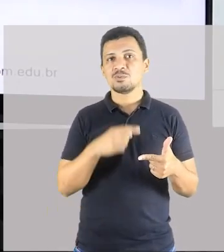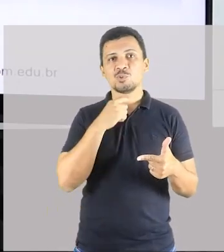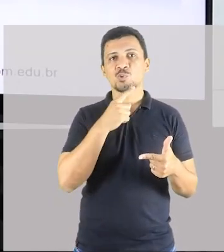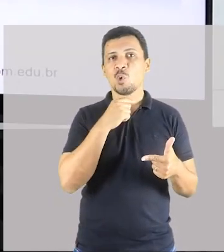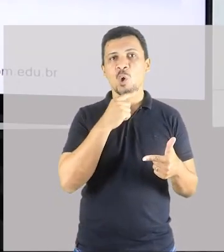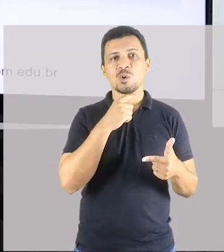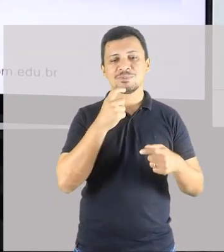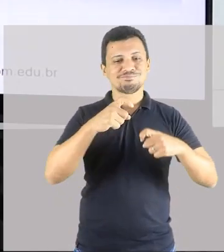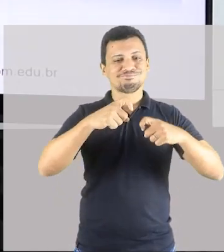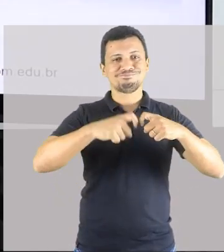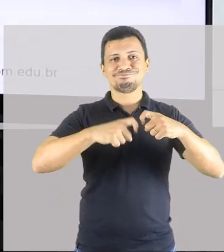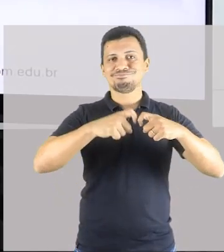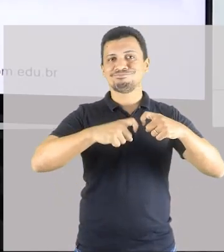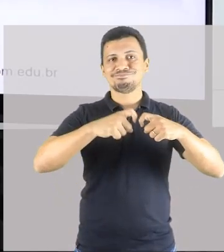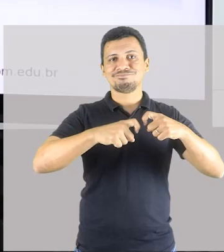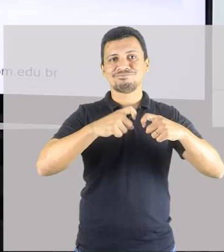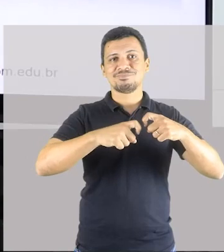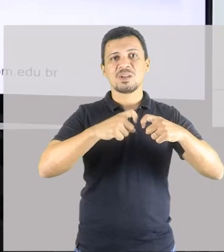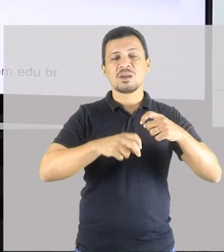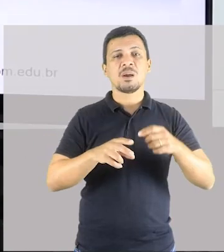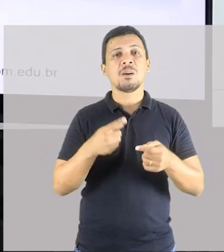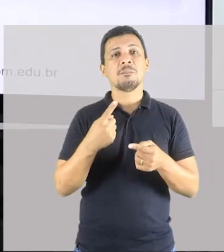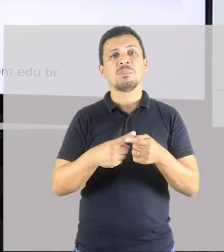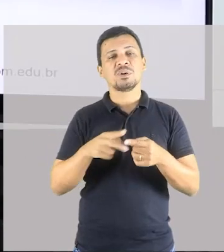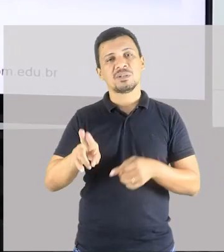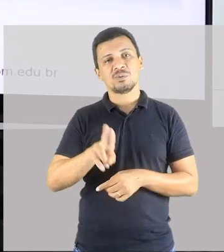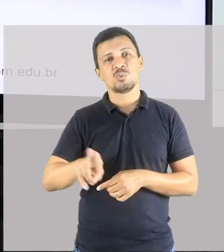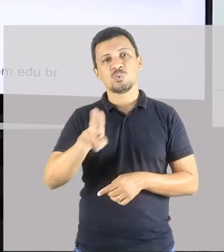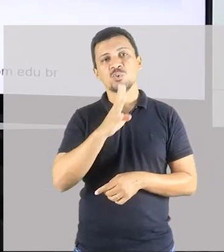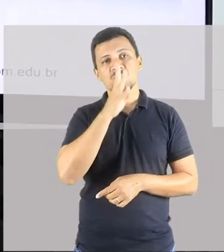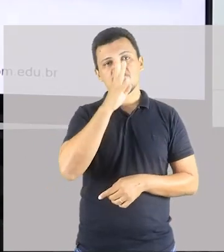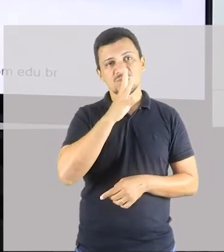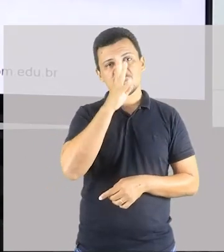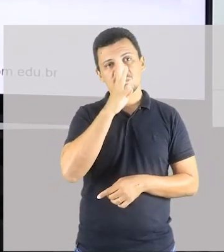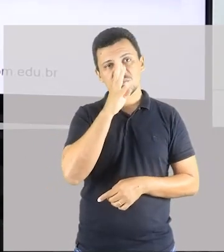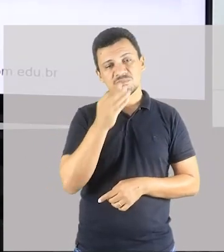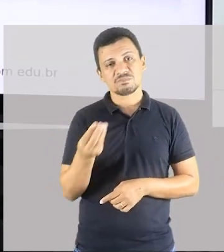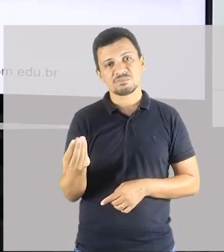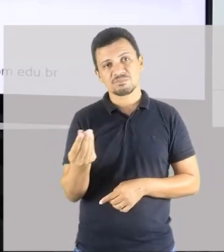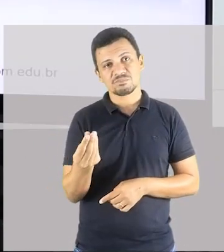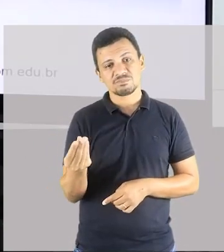nos homens devido ao uso exacerbado dessa substância.